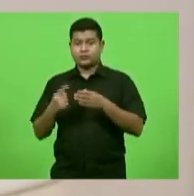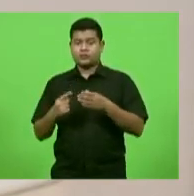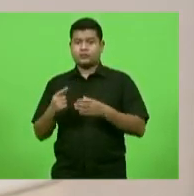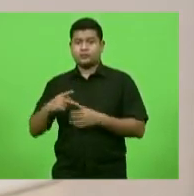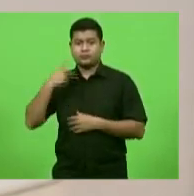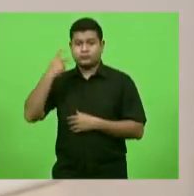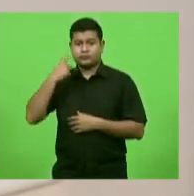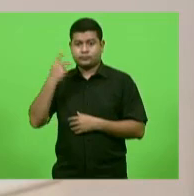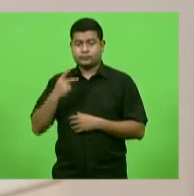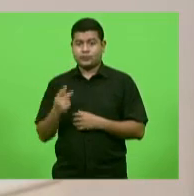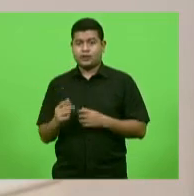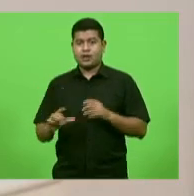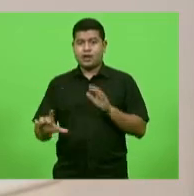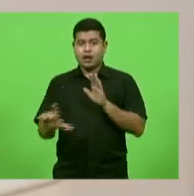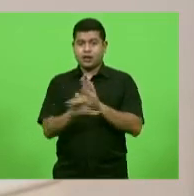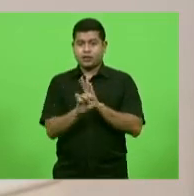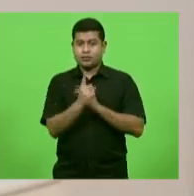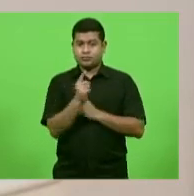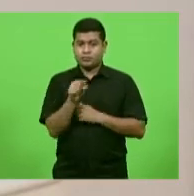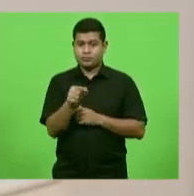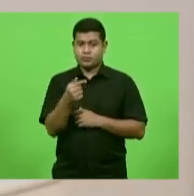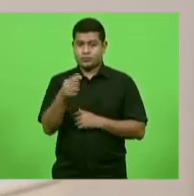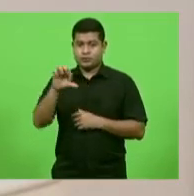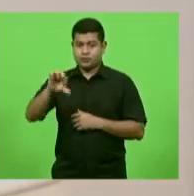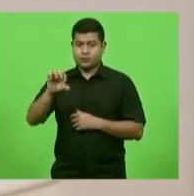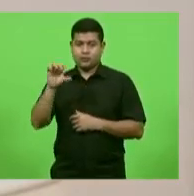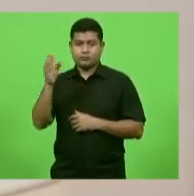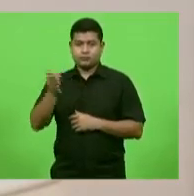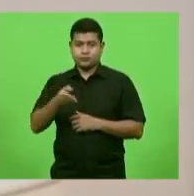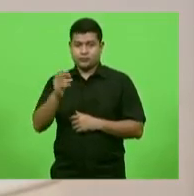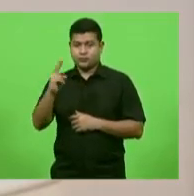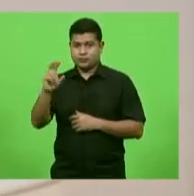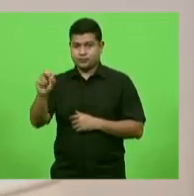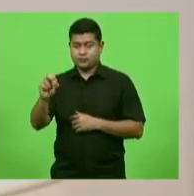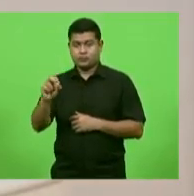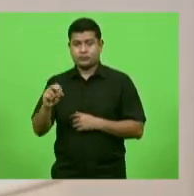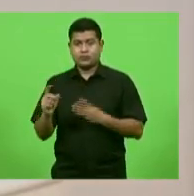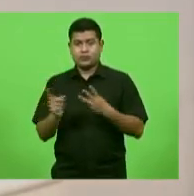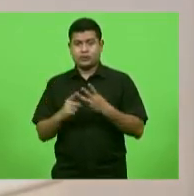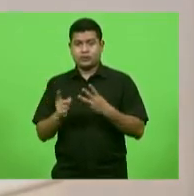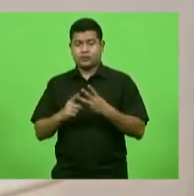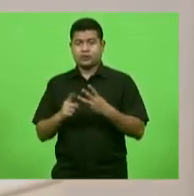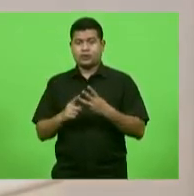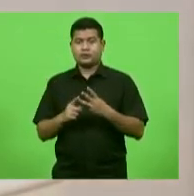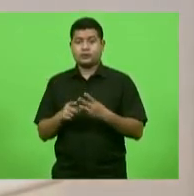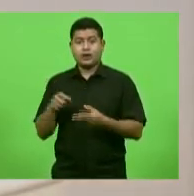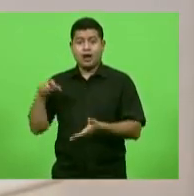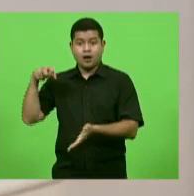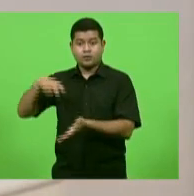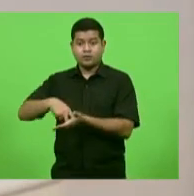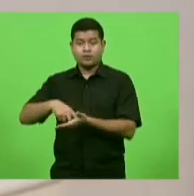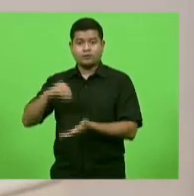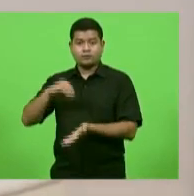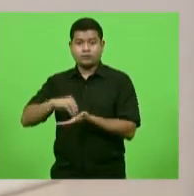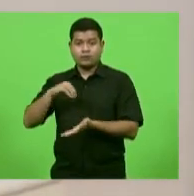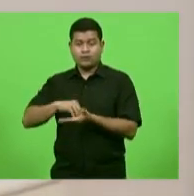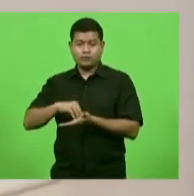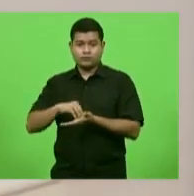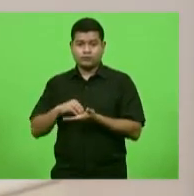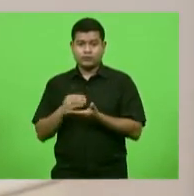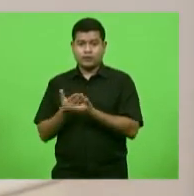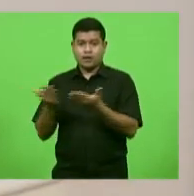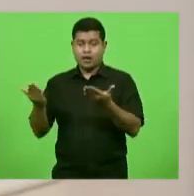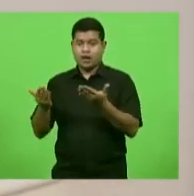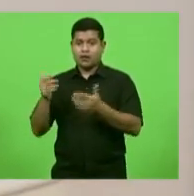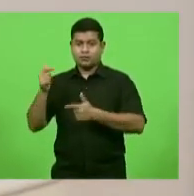Lei 1079/50, item 3, ausência de punição aos subordinados, artigo 9º, item 3º da Lei